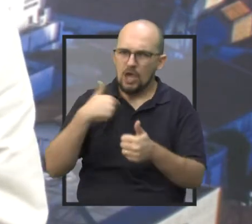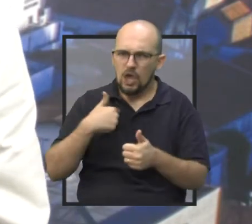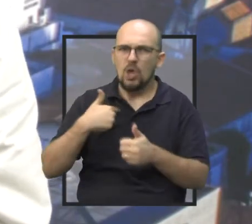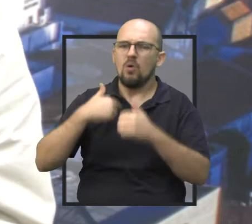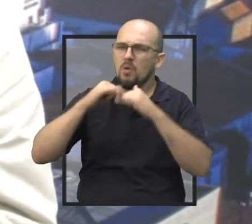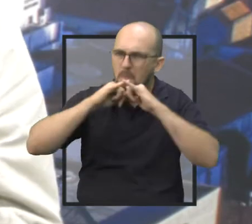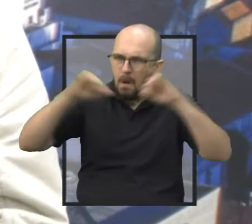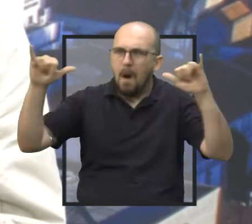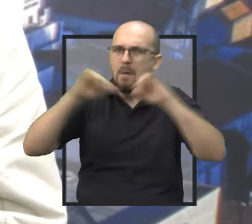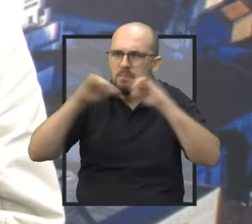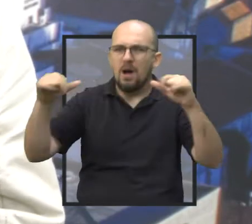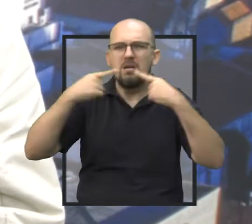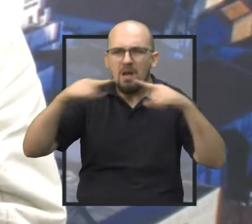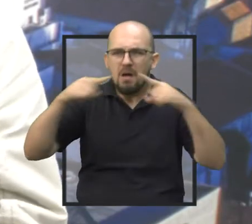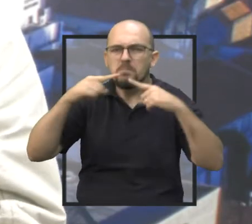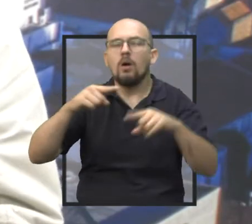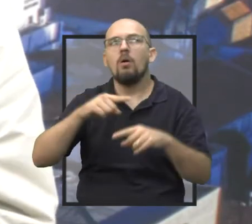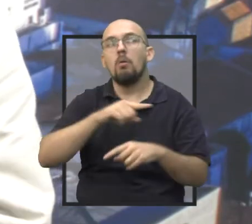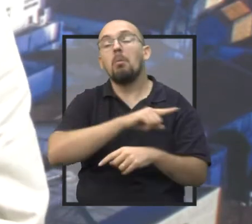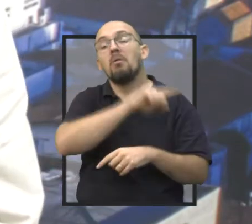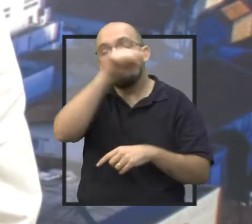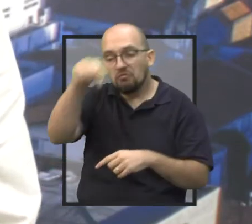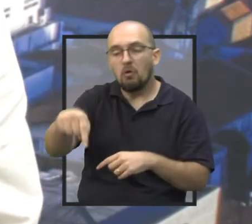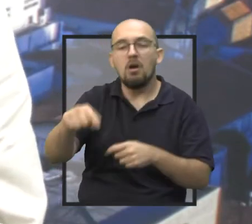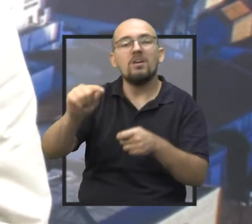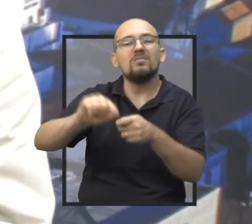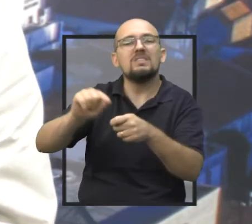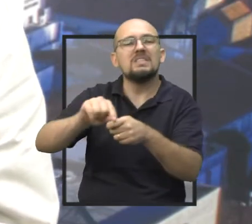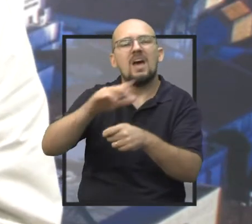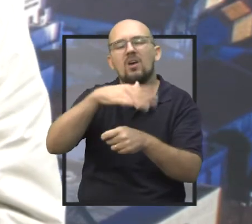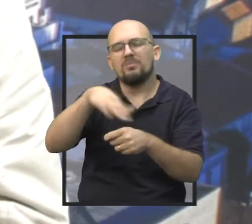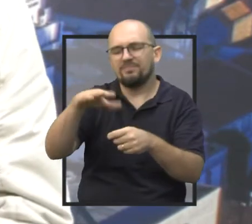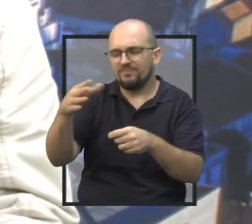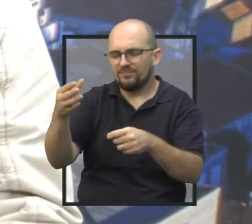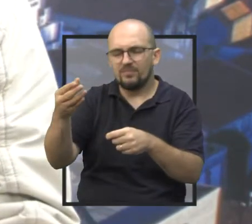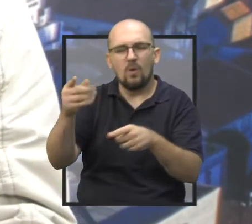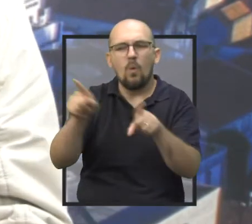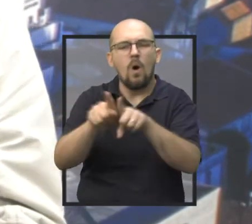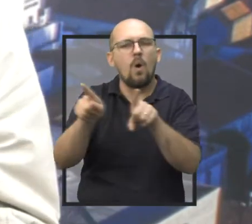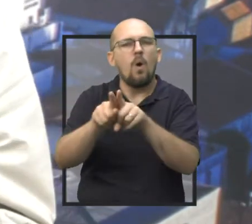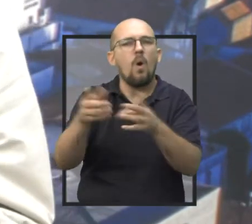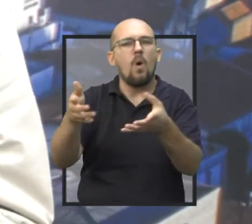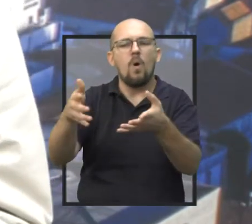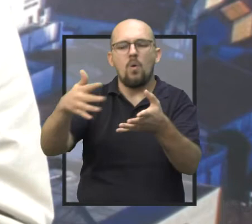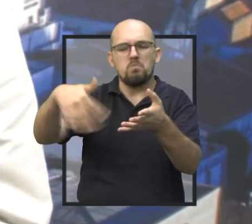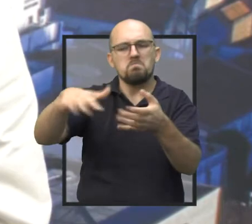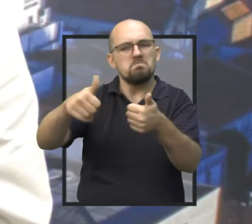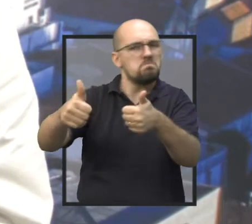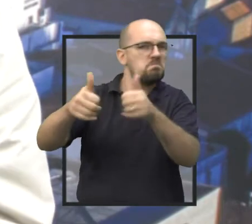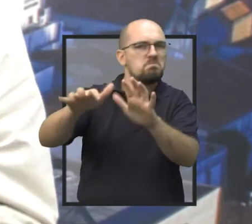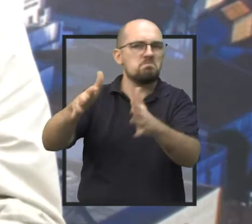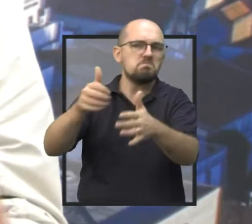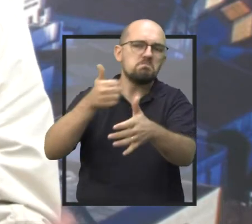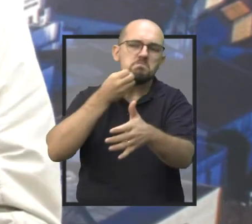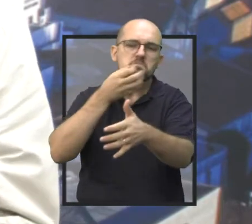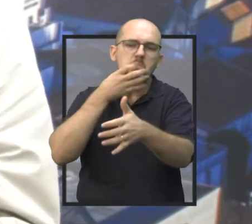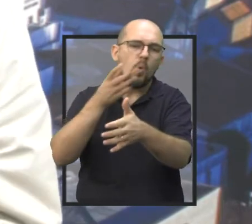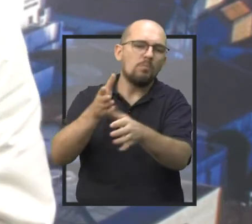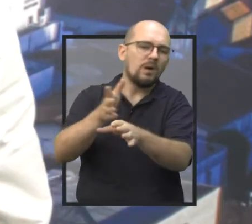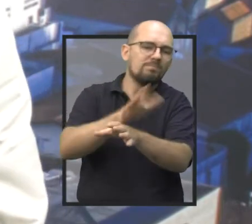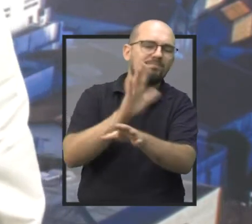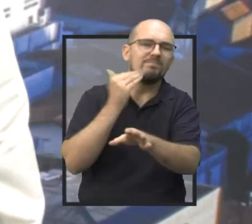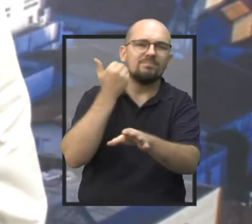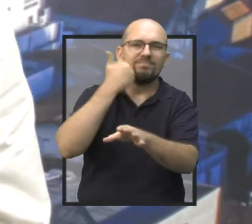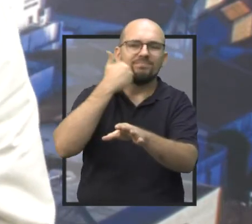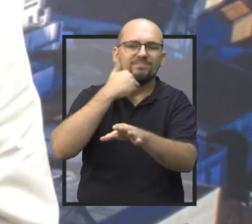na câmara, aí foram lá, fizeram um serviço, uma boa parte até excelente, mas muito deixou a